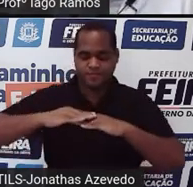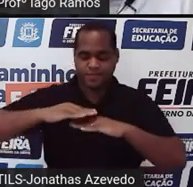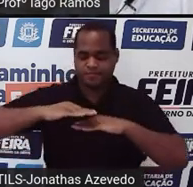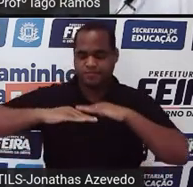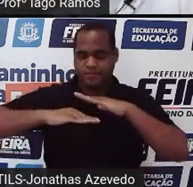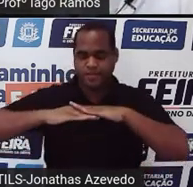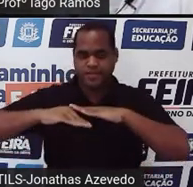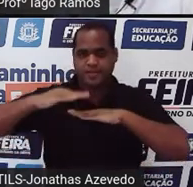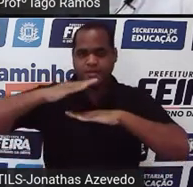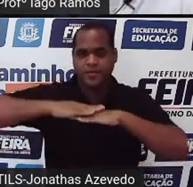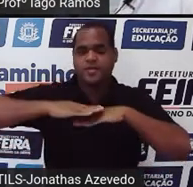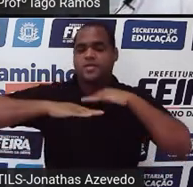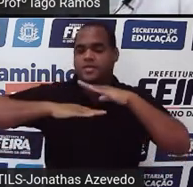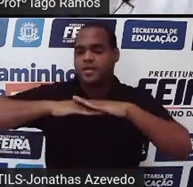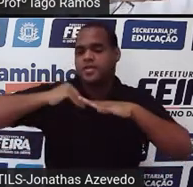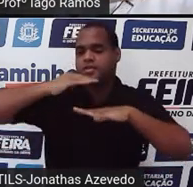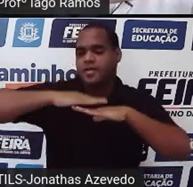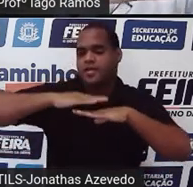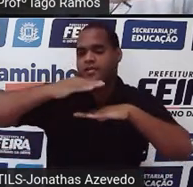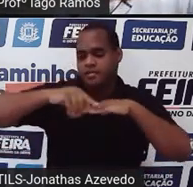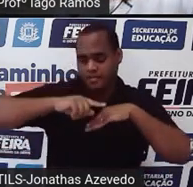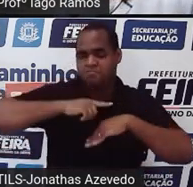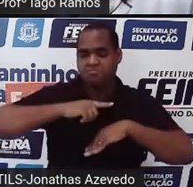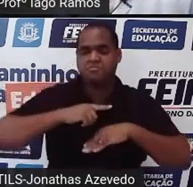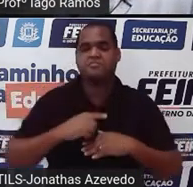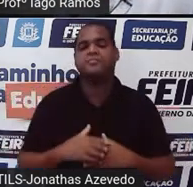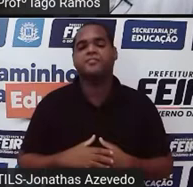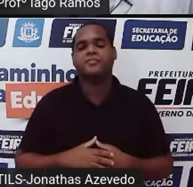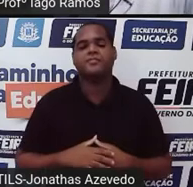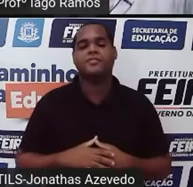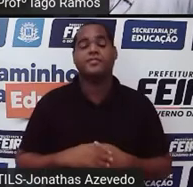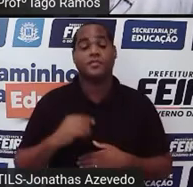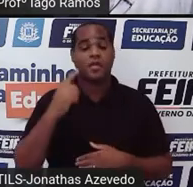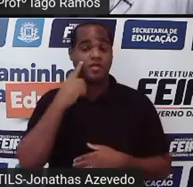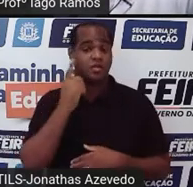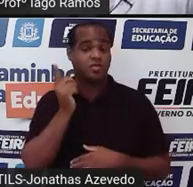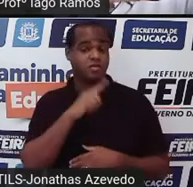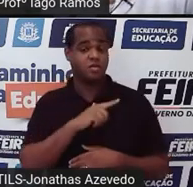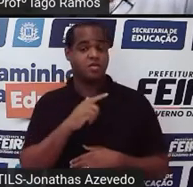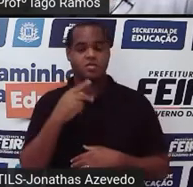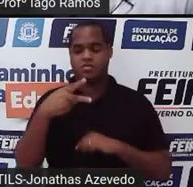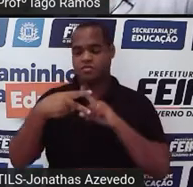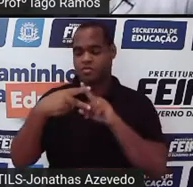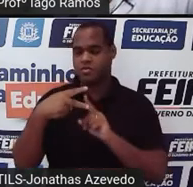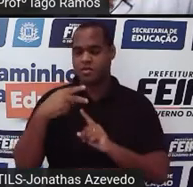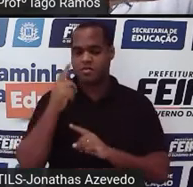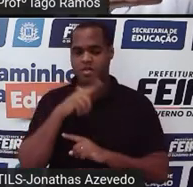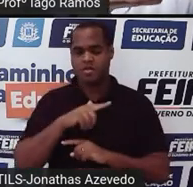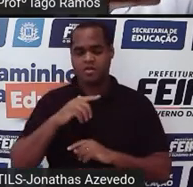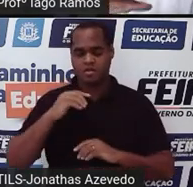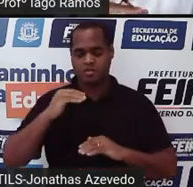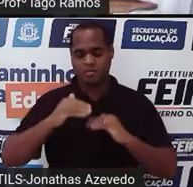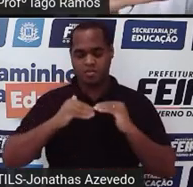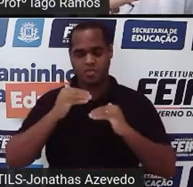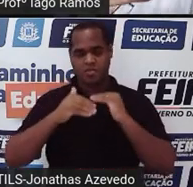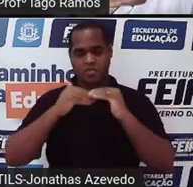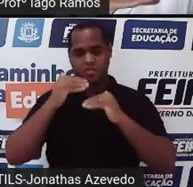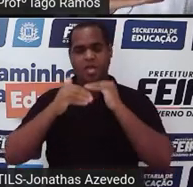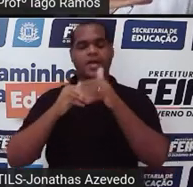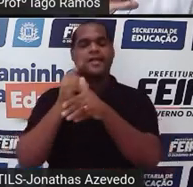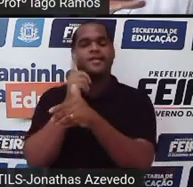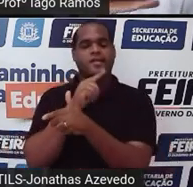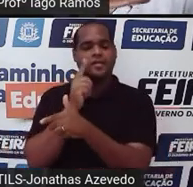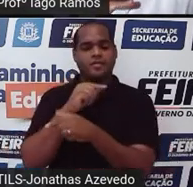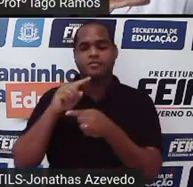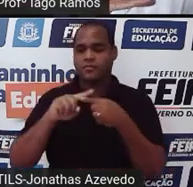vão pensar assim um camada embaixo e camada em cima então duas camadas fazer um empilhamento dos cubinhos e tem